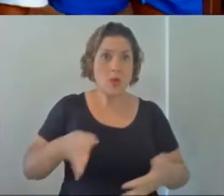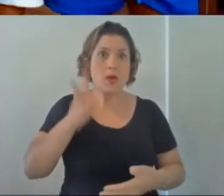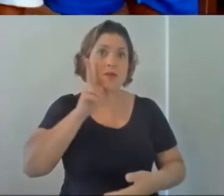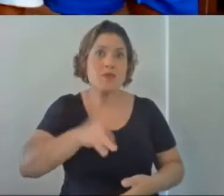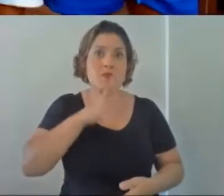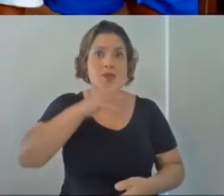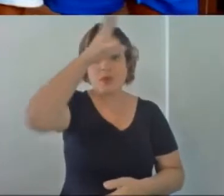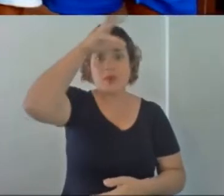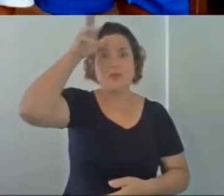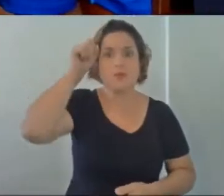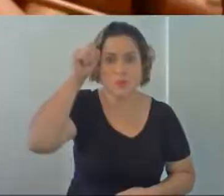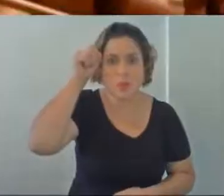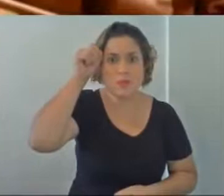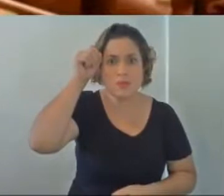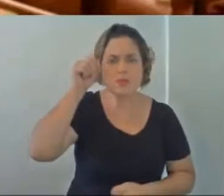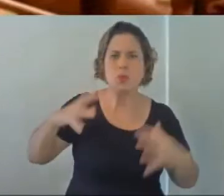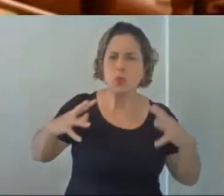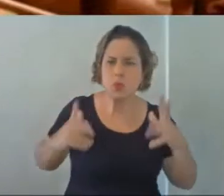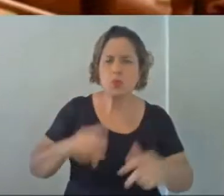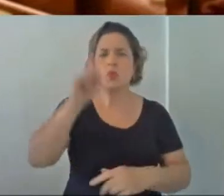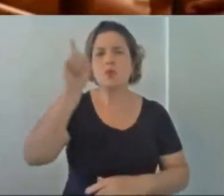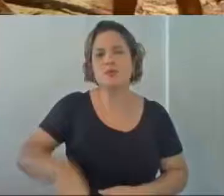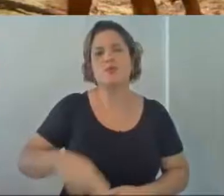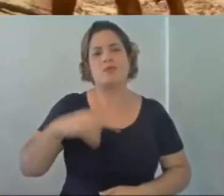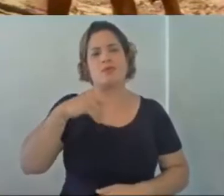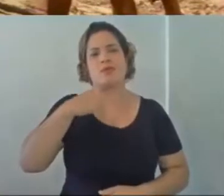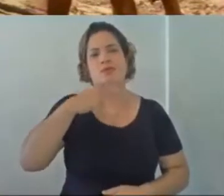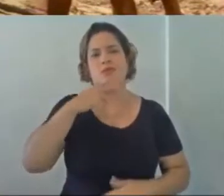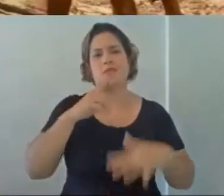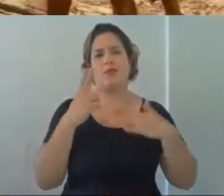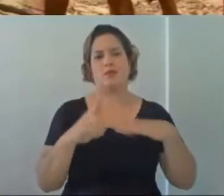são, inevitavelmente, netos do Macunaíma.